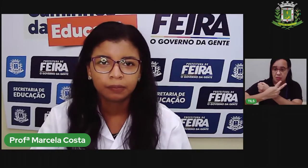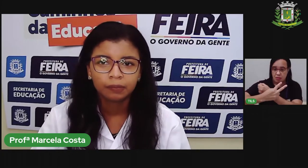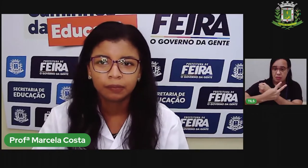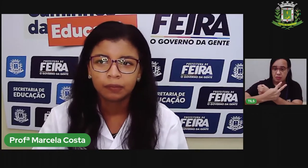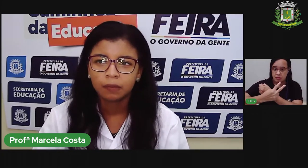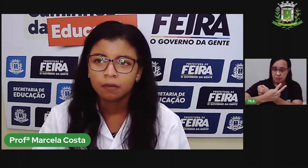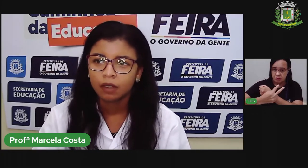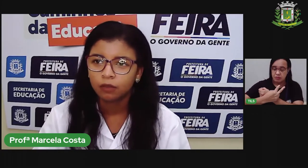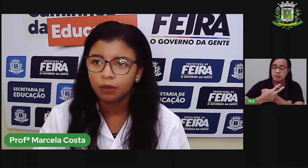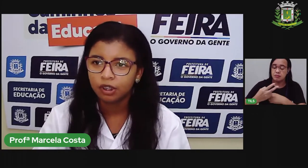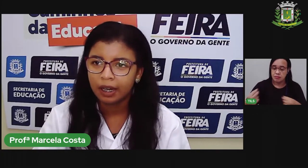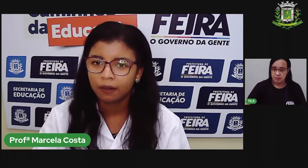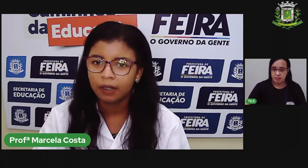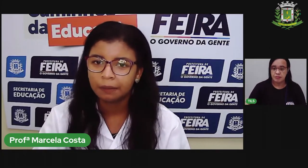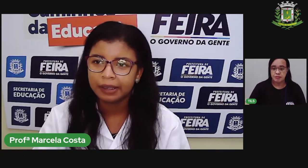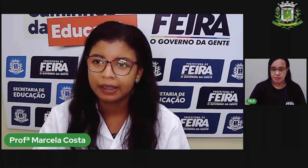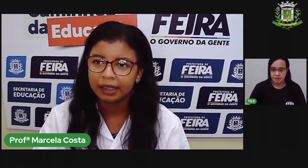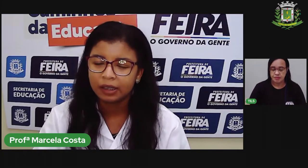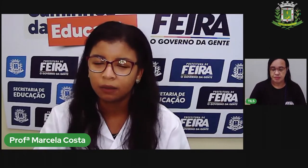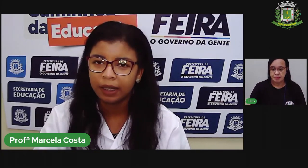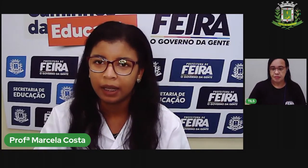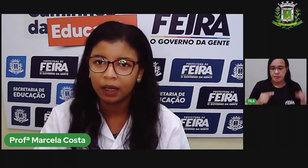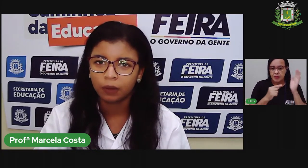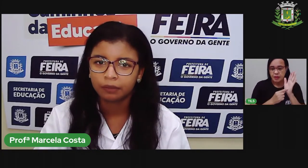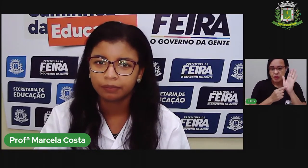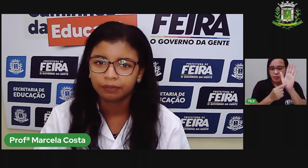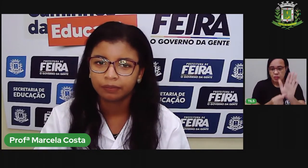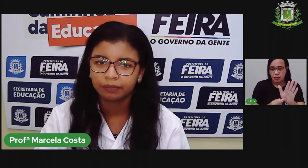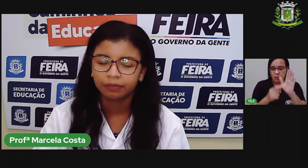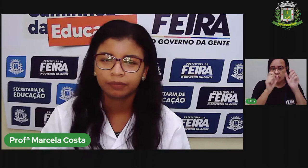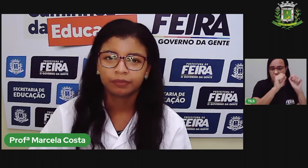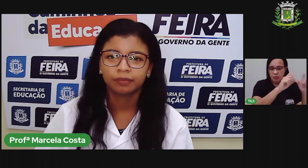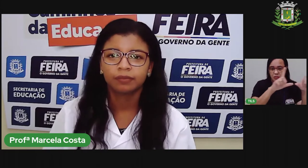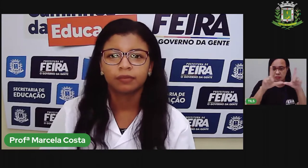Vou mostrar agora a apresentação da aula.